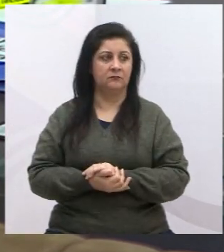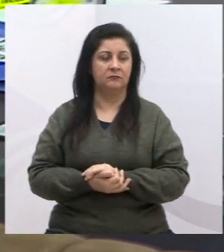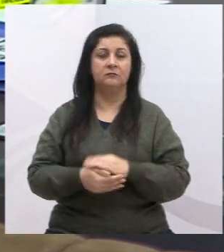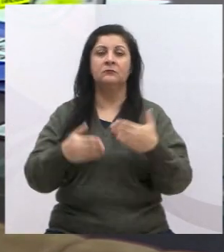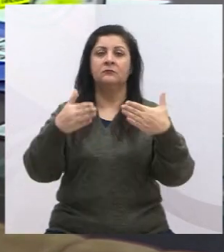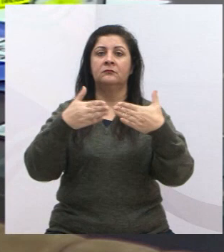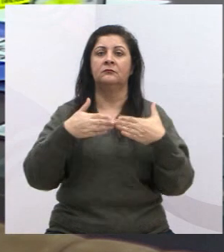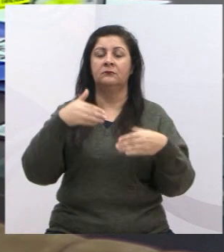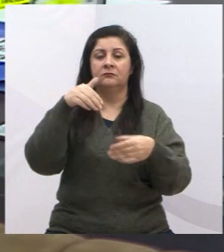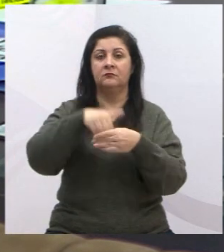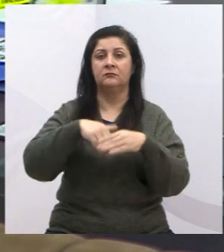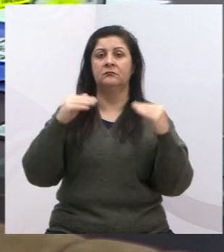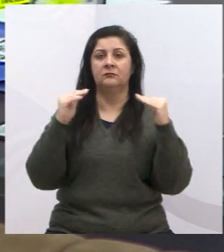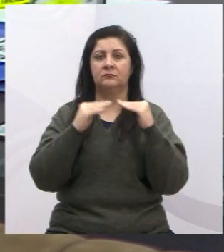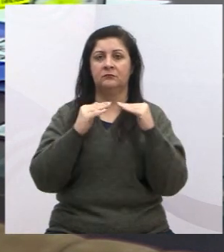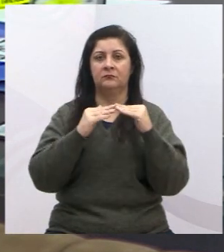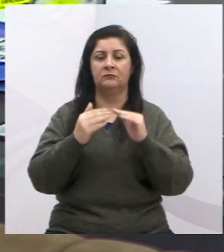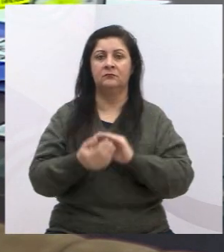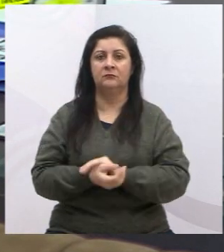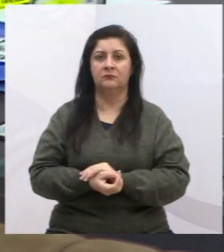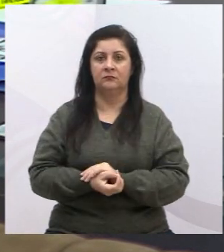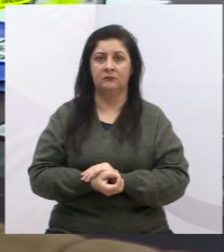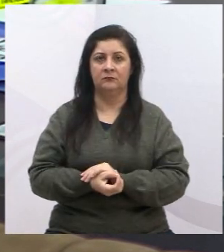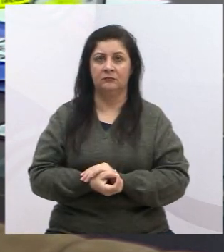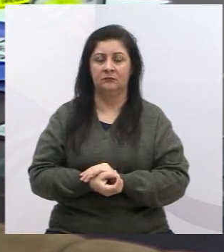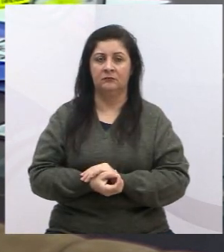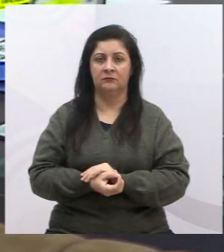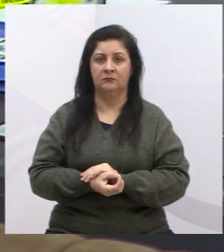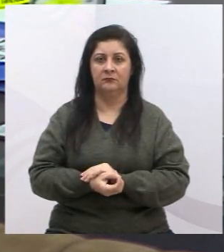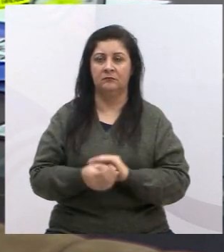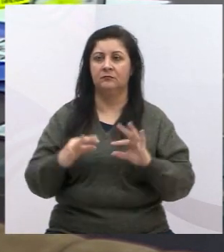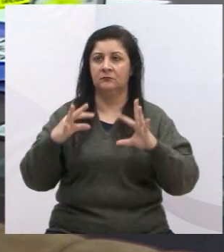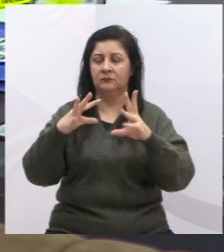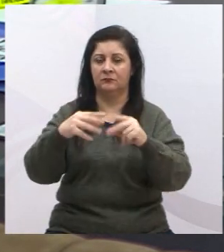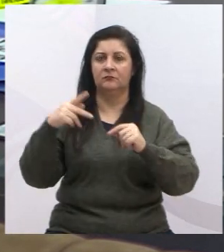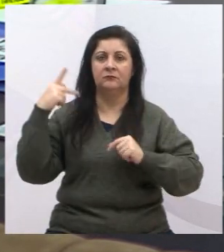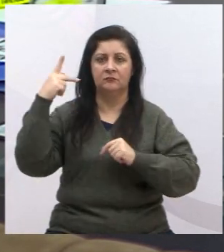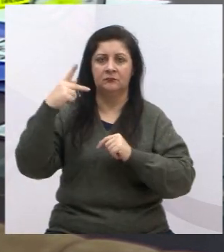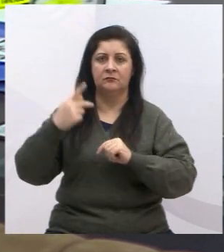o voto favorável aos vereadores.